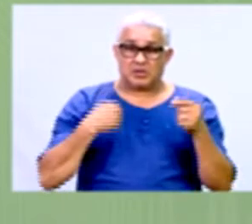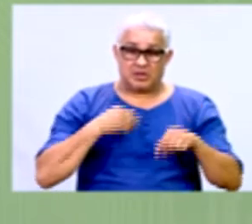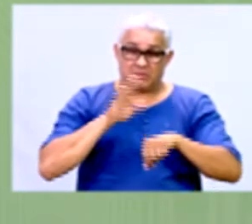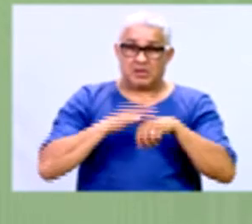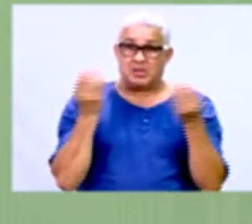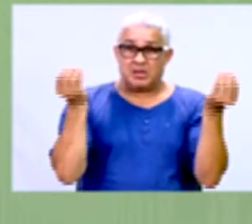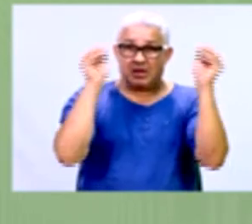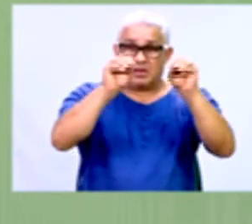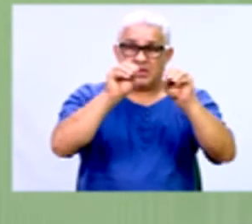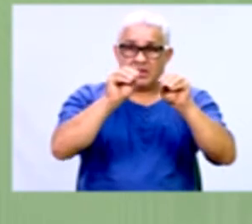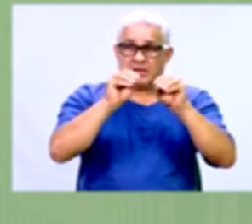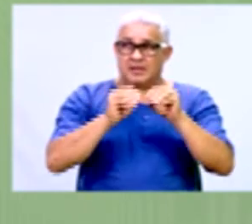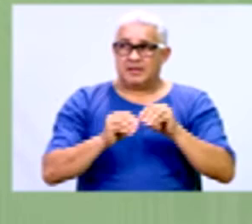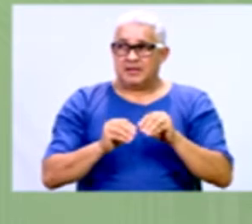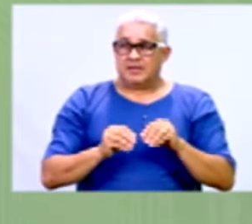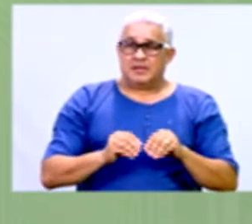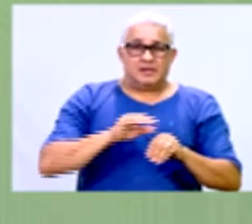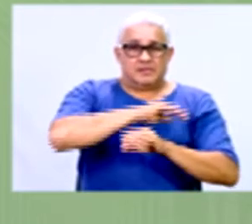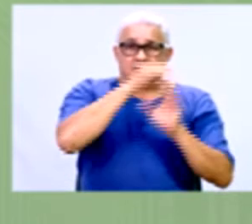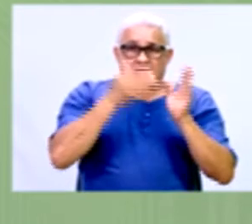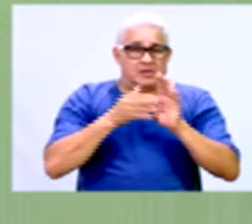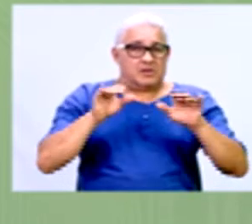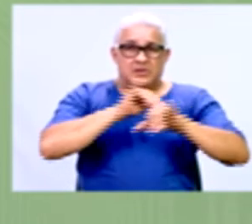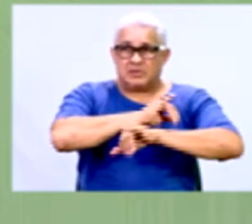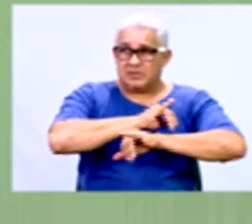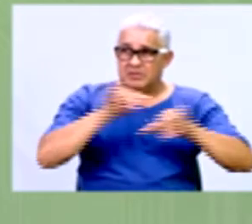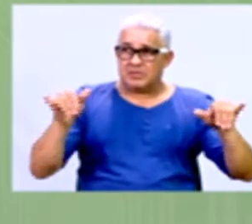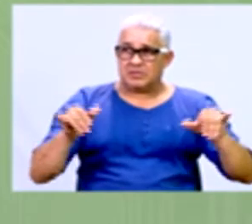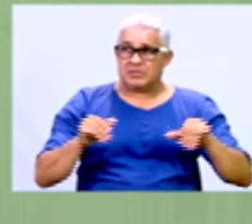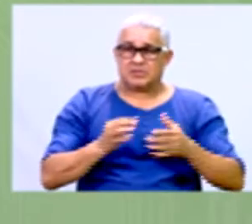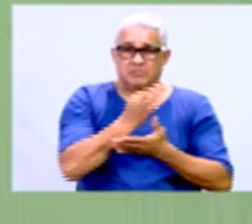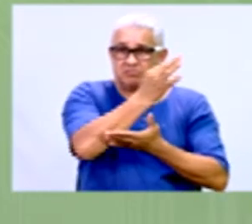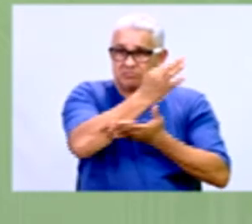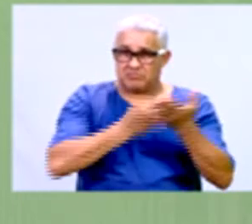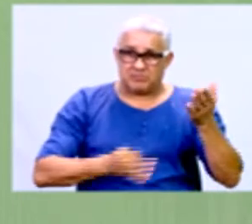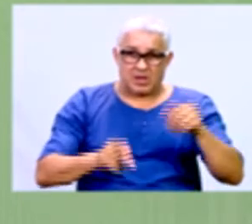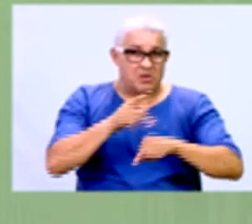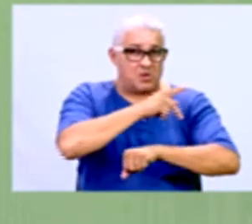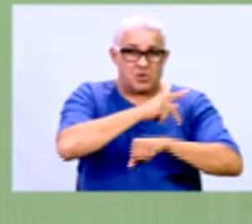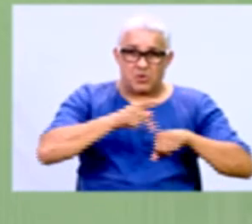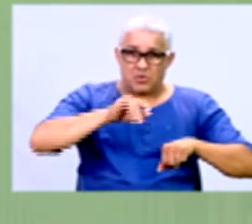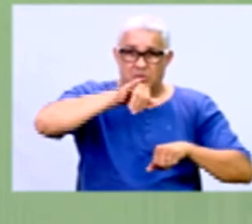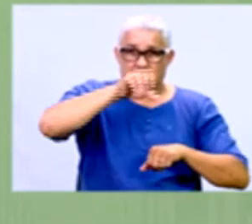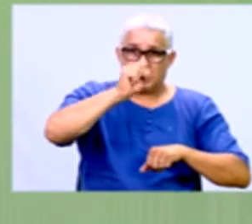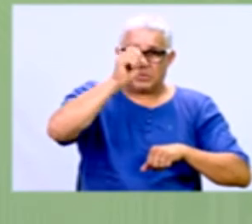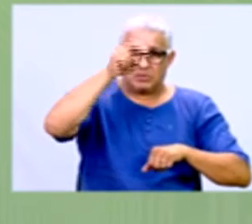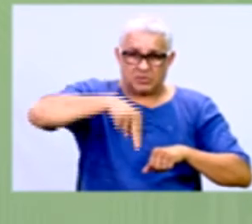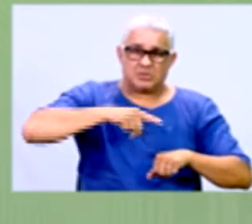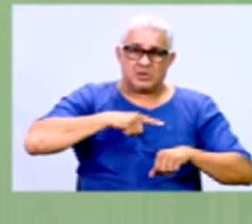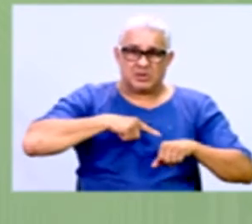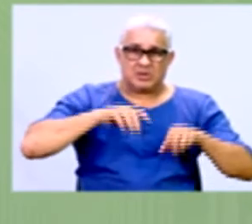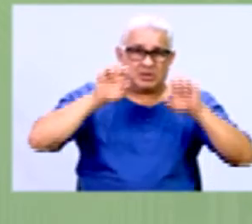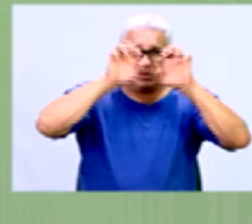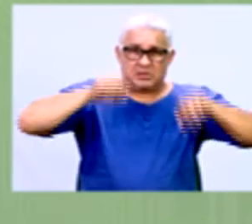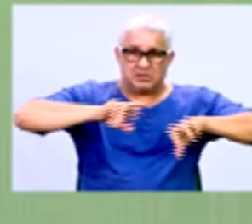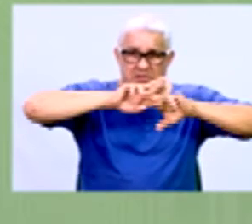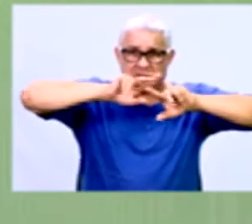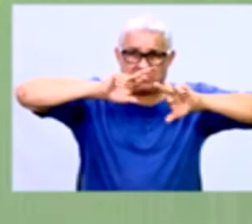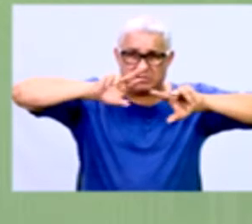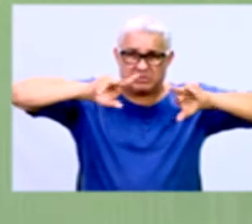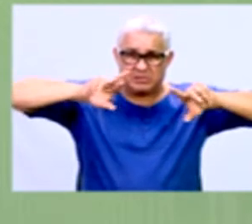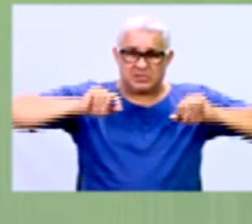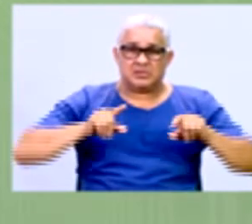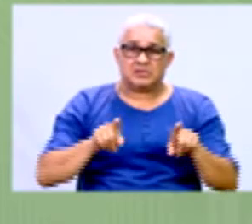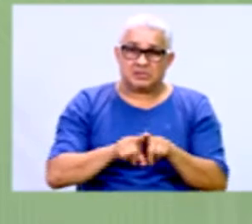aqui todas essas informações, que é o meu JSON puro, certo? Com aquele monte de estrutura que a gente tem e tudo mais,